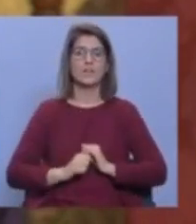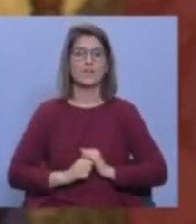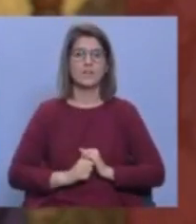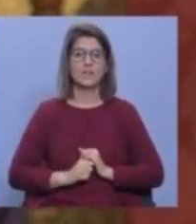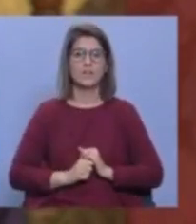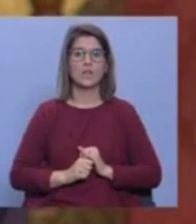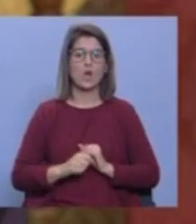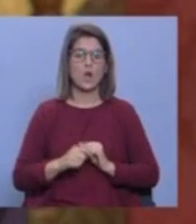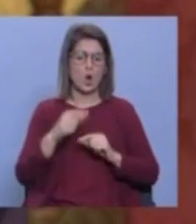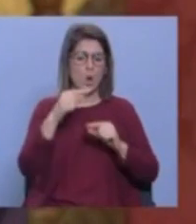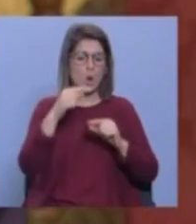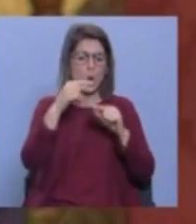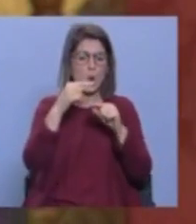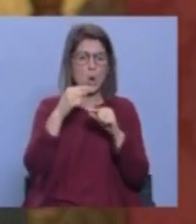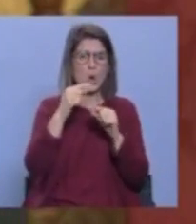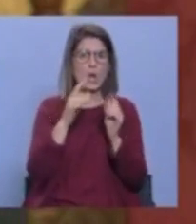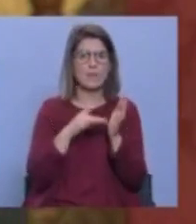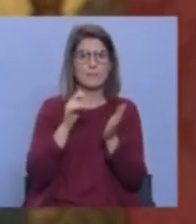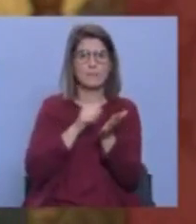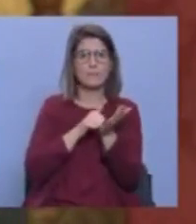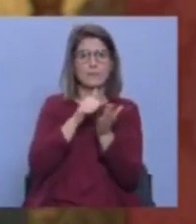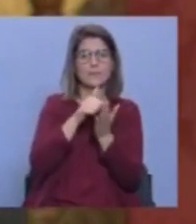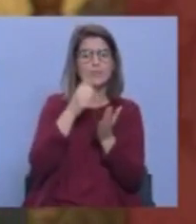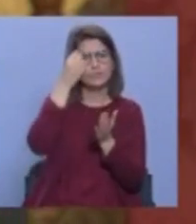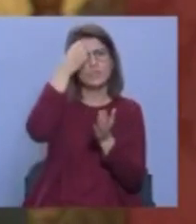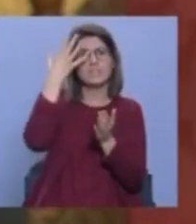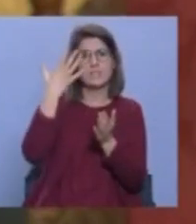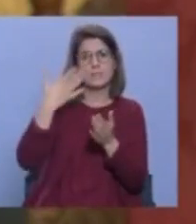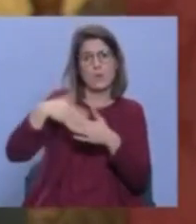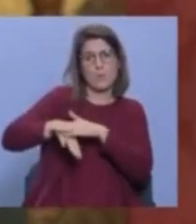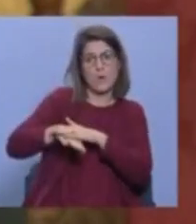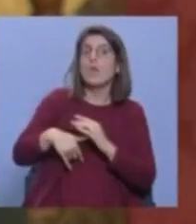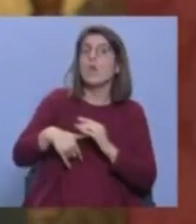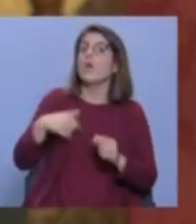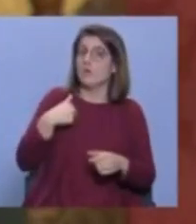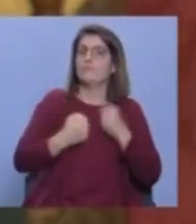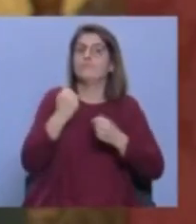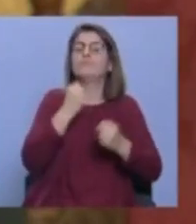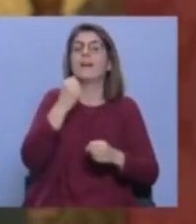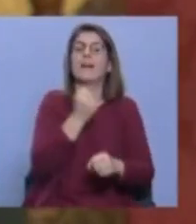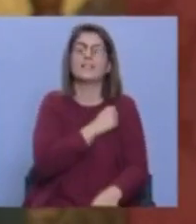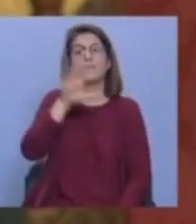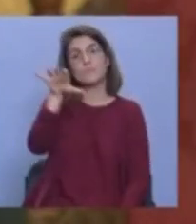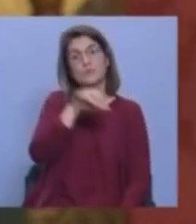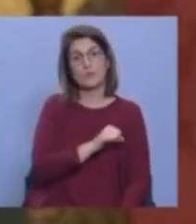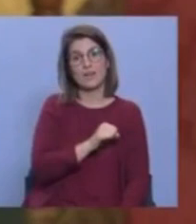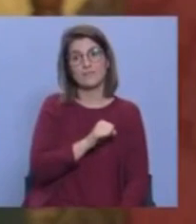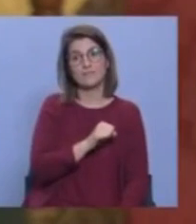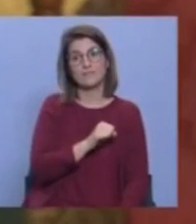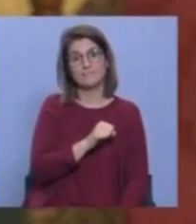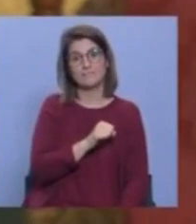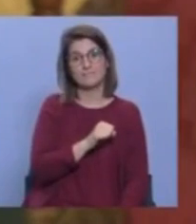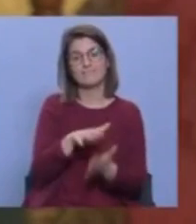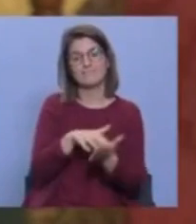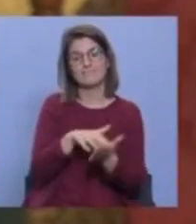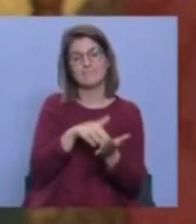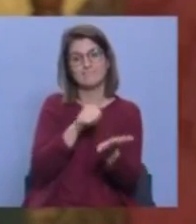Novo Testamento na algibeira. Então tenho que regressar a casa necessariamente para ir buscar o Novo Testamento.